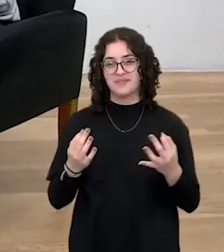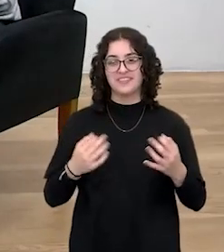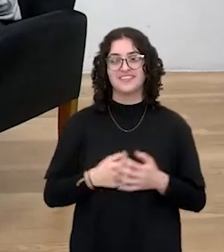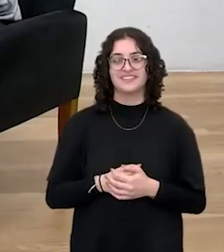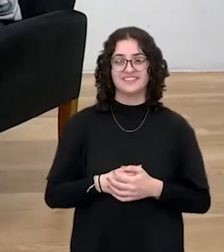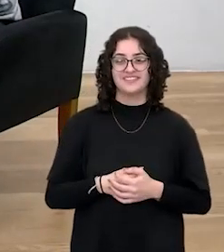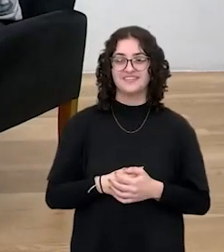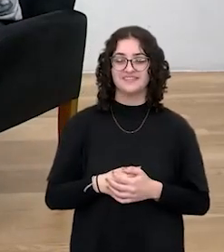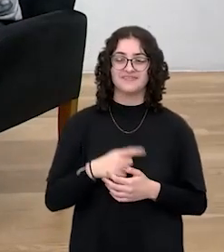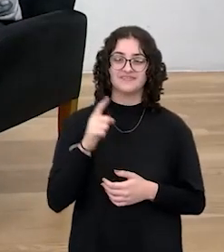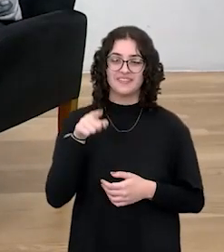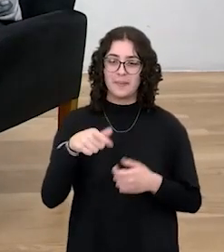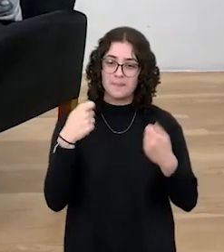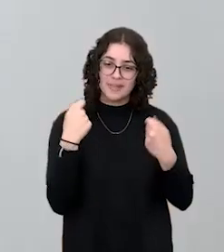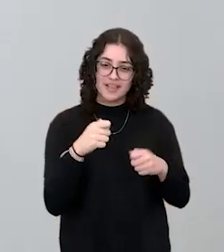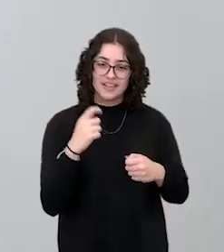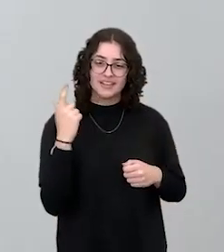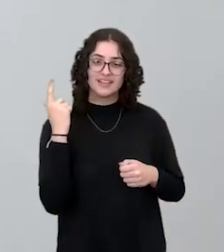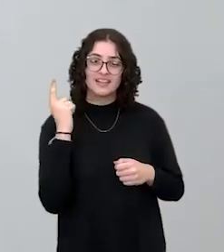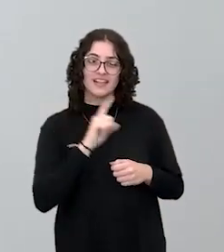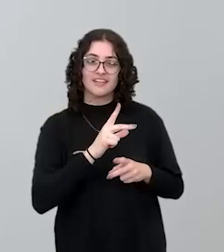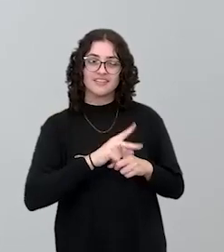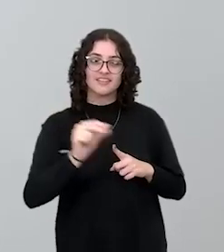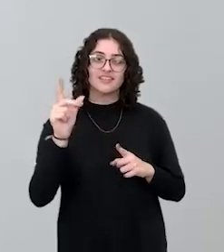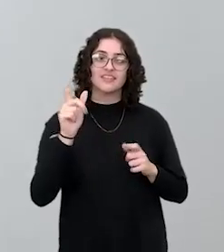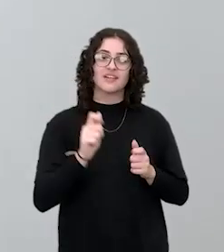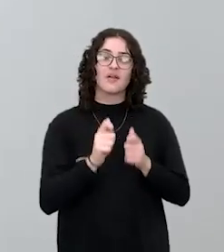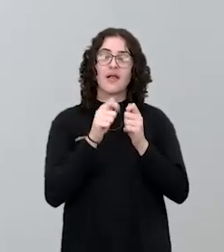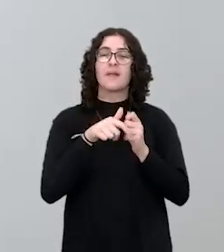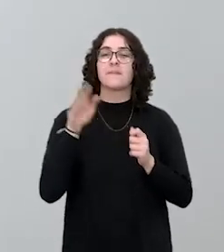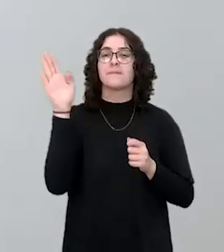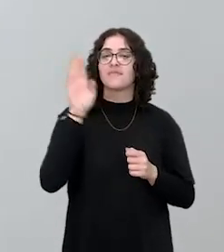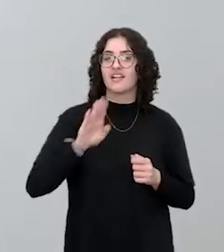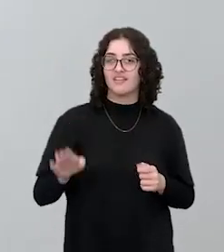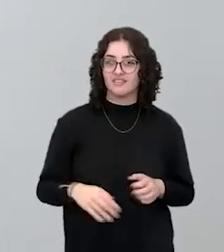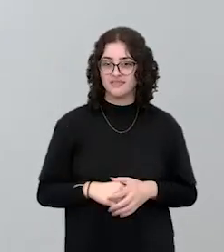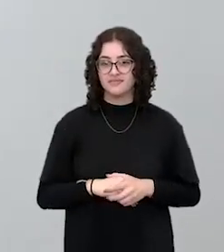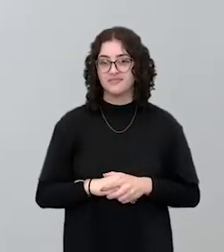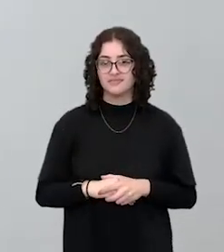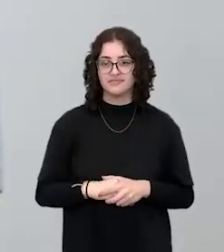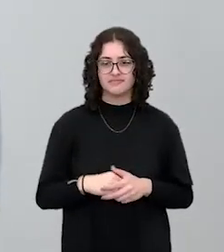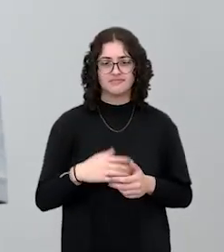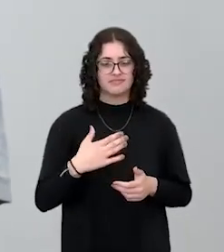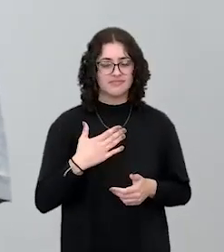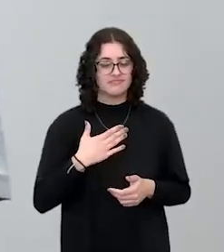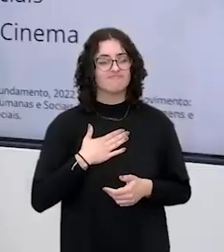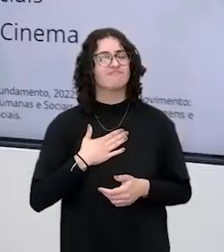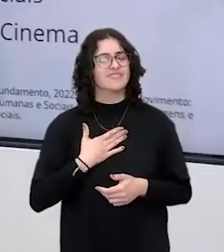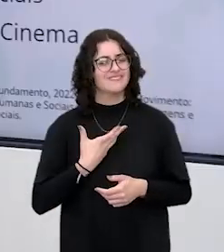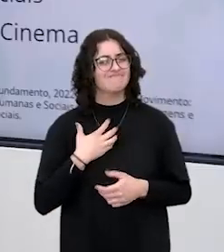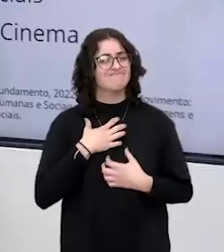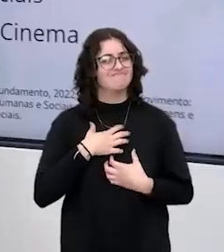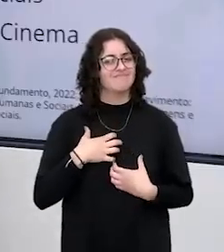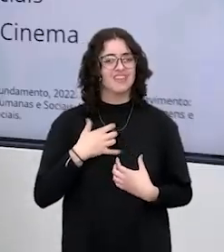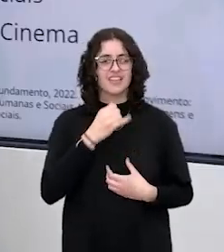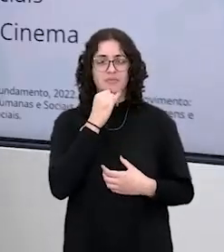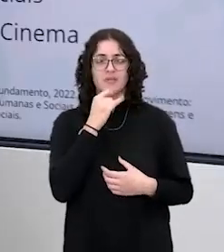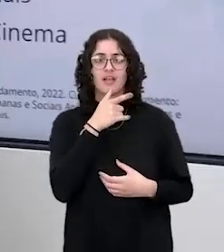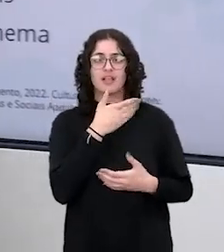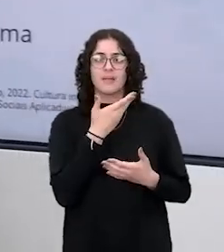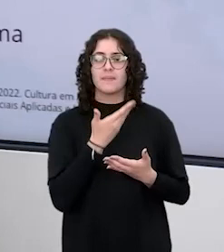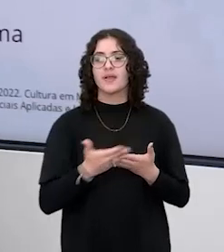Fernanda Montenegro devia ter ganhado o Oscar Central do Brasil. Merecia. Fica aqui a indignação. E se ela perdesse para